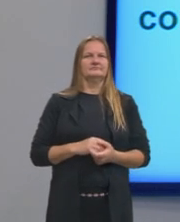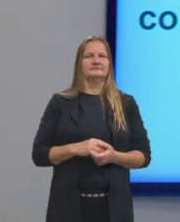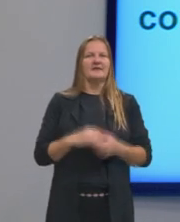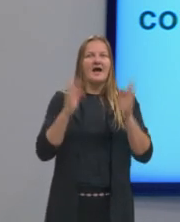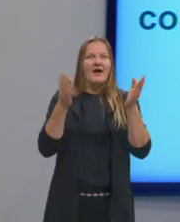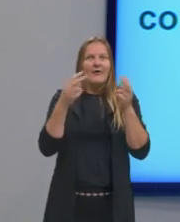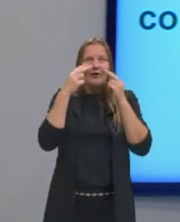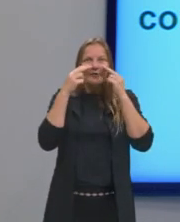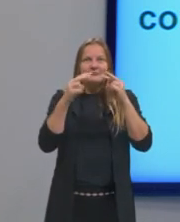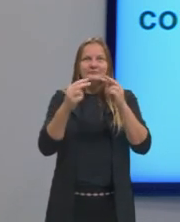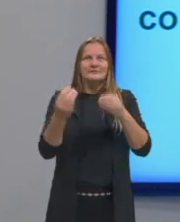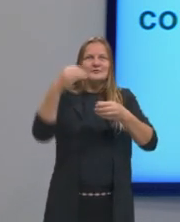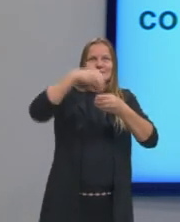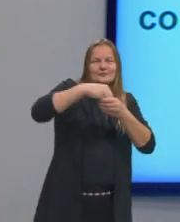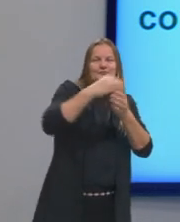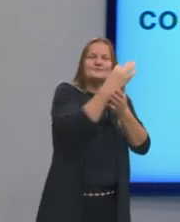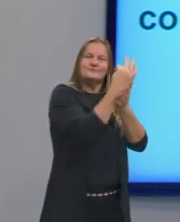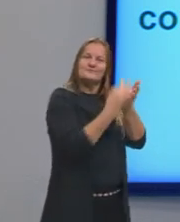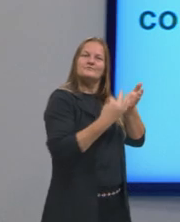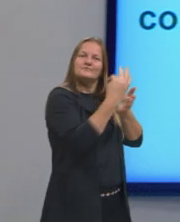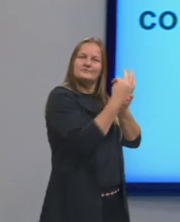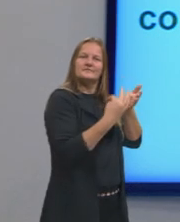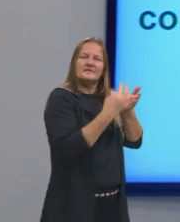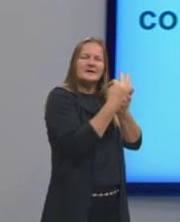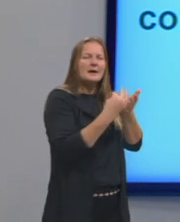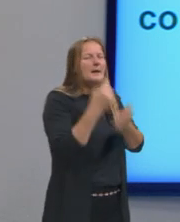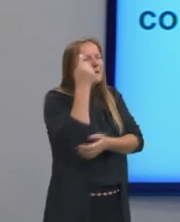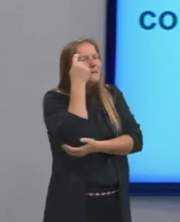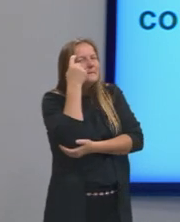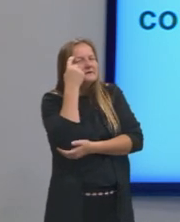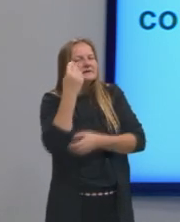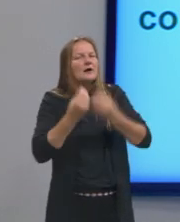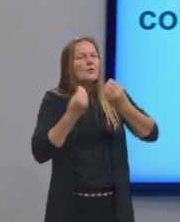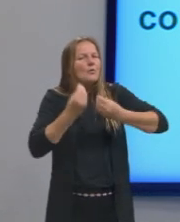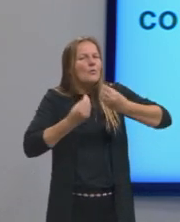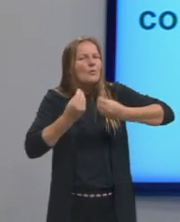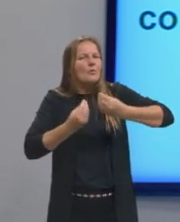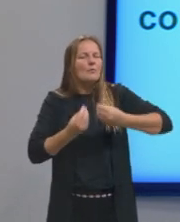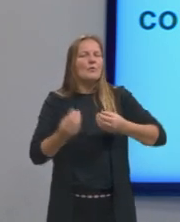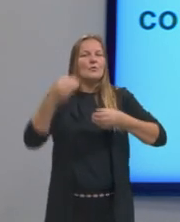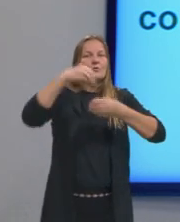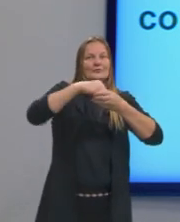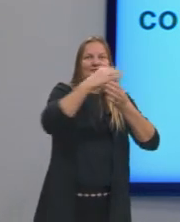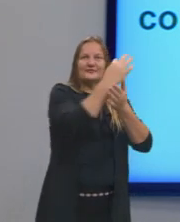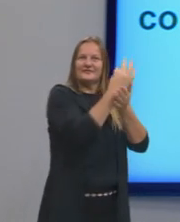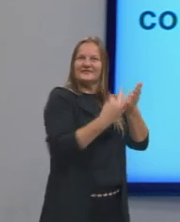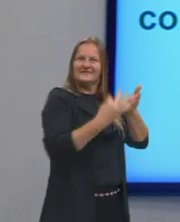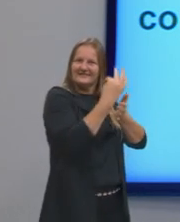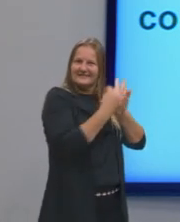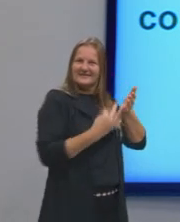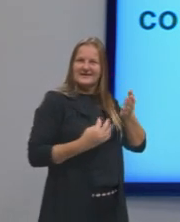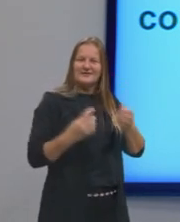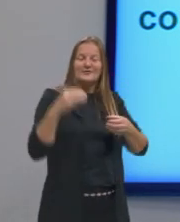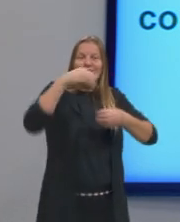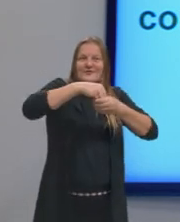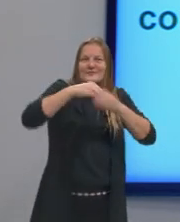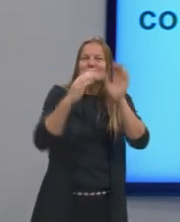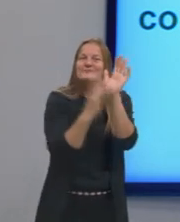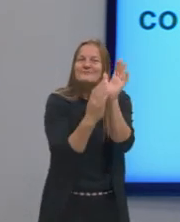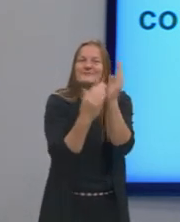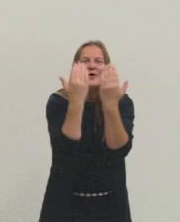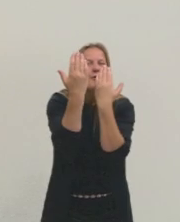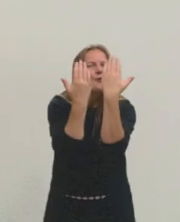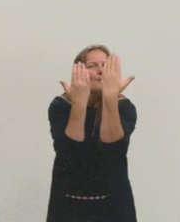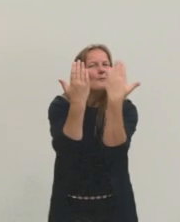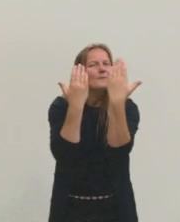para dentro do texto né para pensar esse texto Dentro dessa proposta de